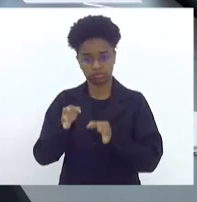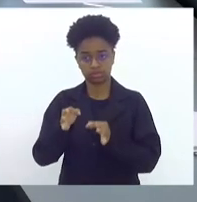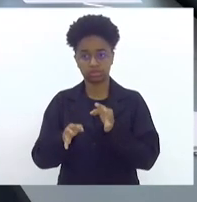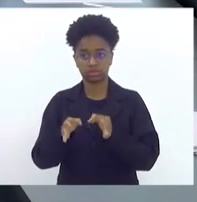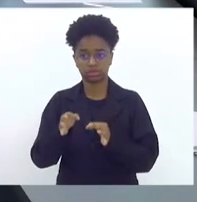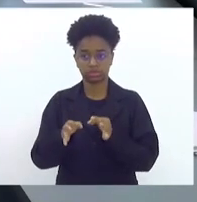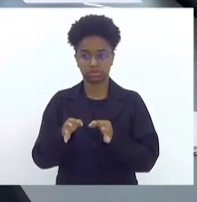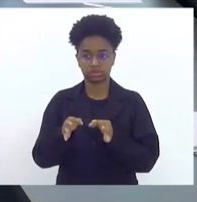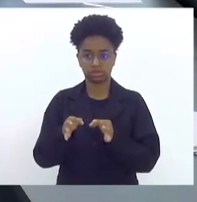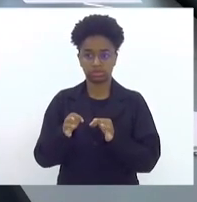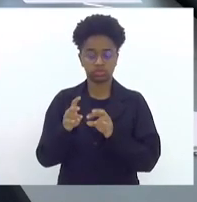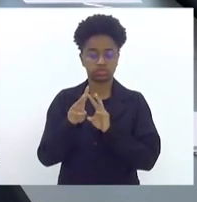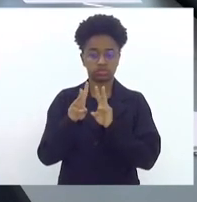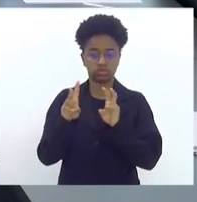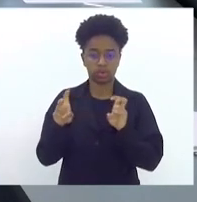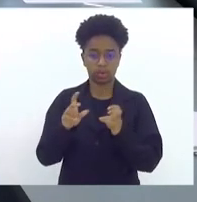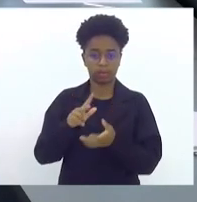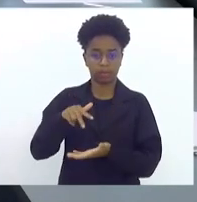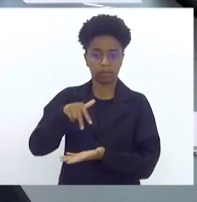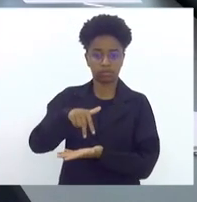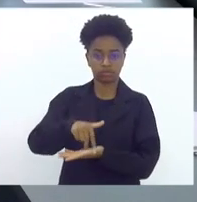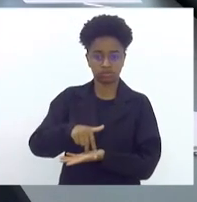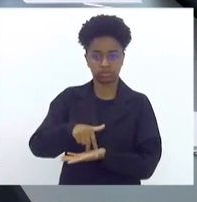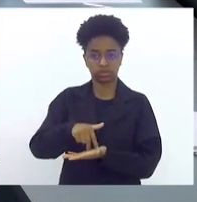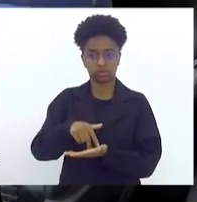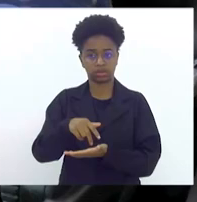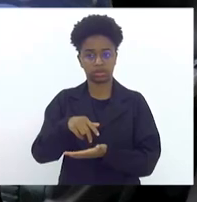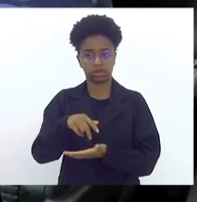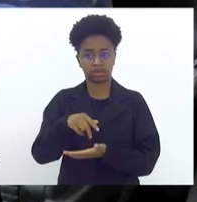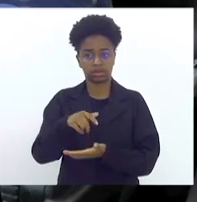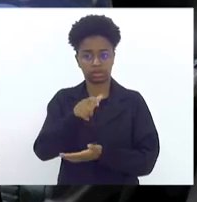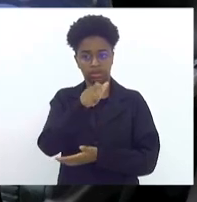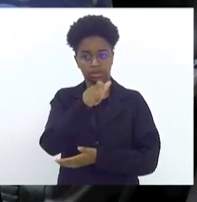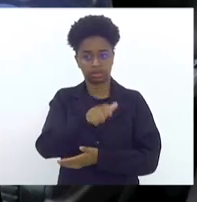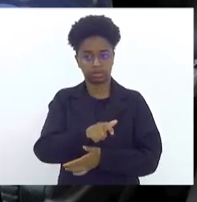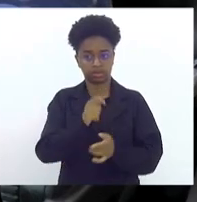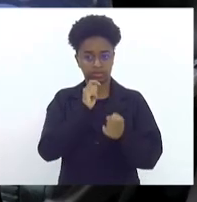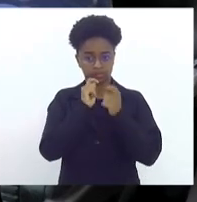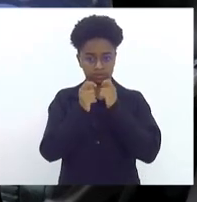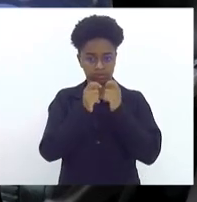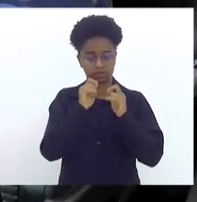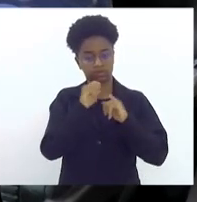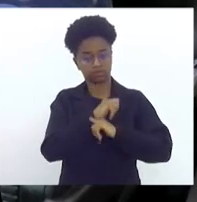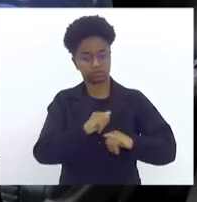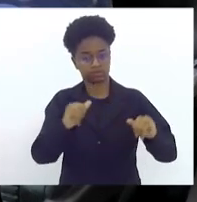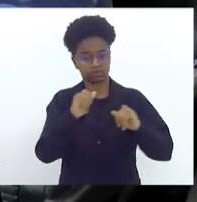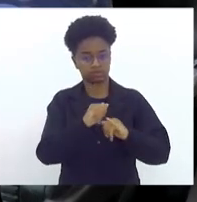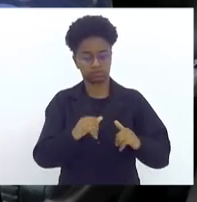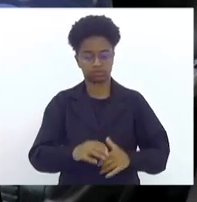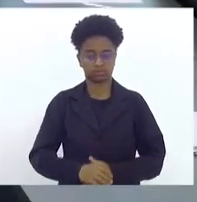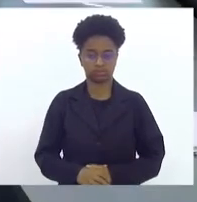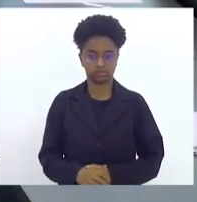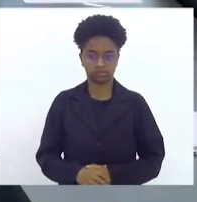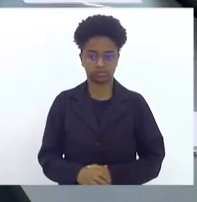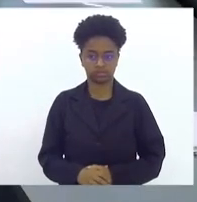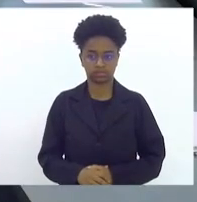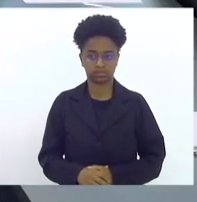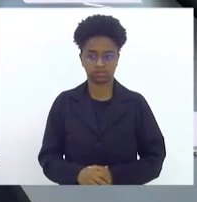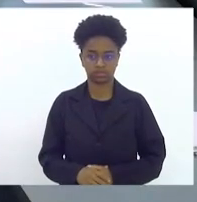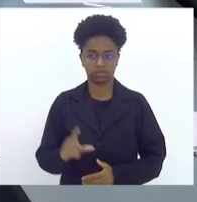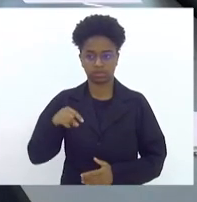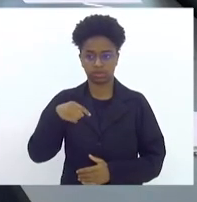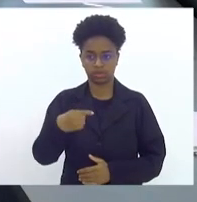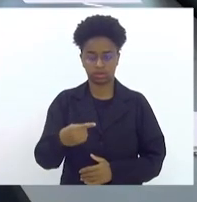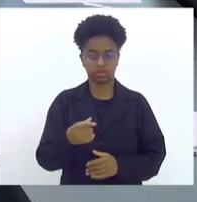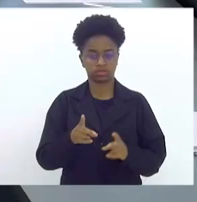da postura dessa manifestação feita num programa só pra gente depois encaminhar